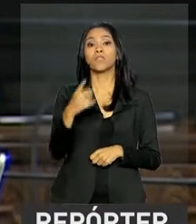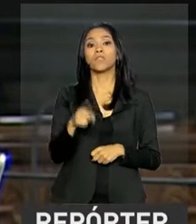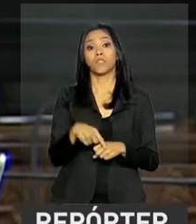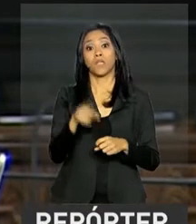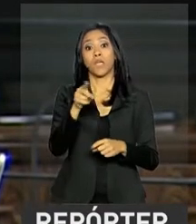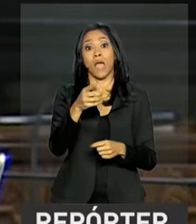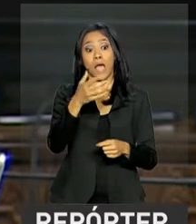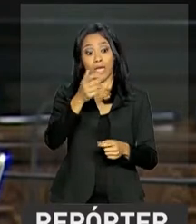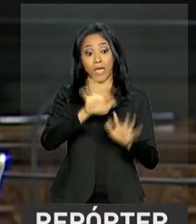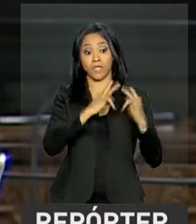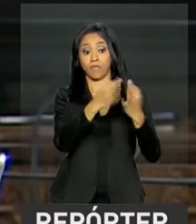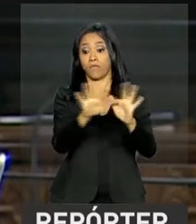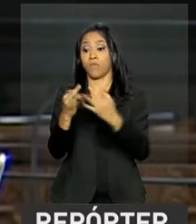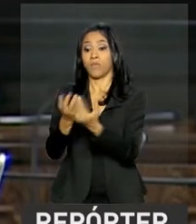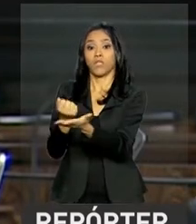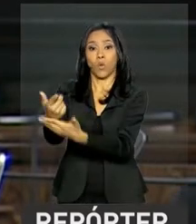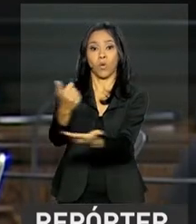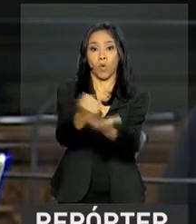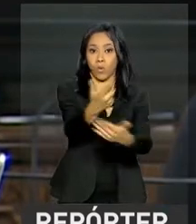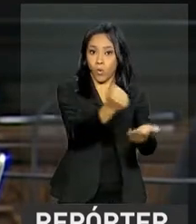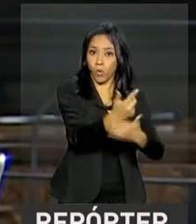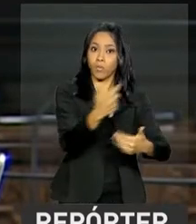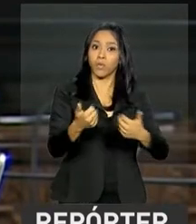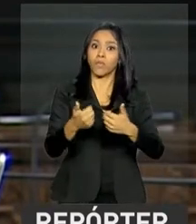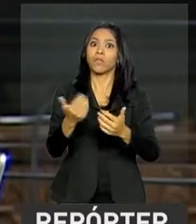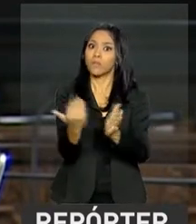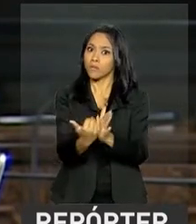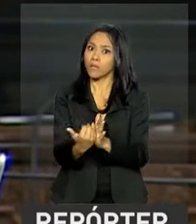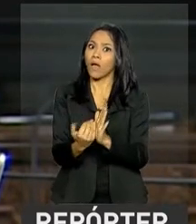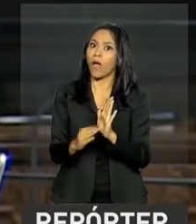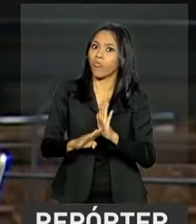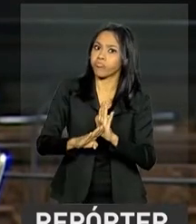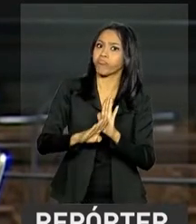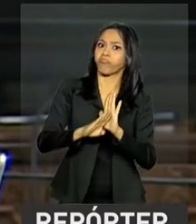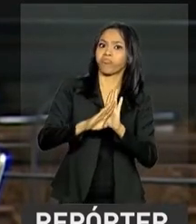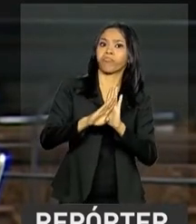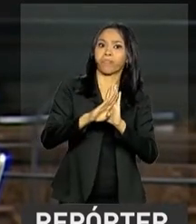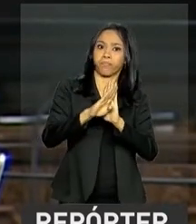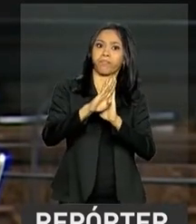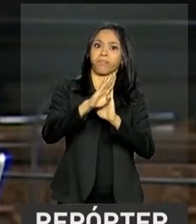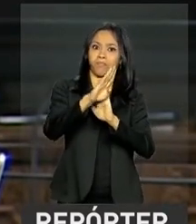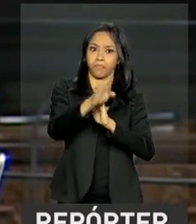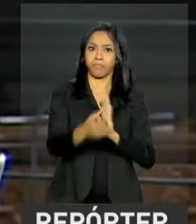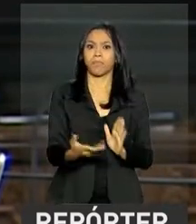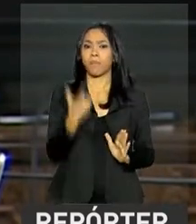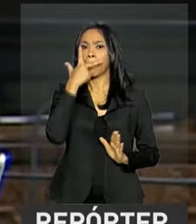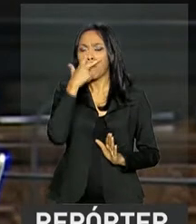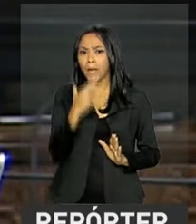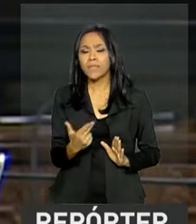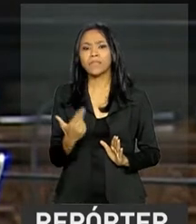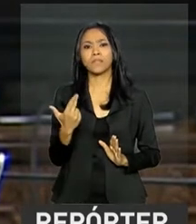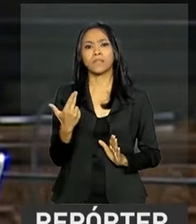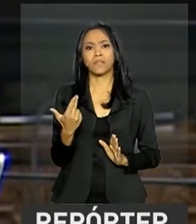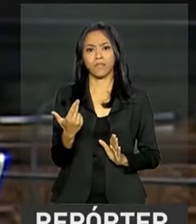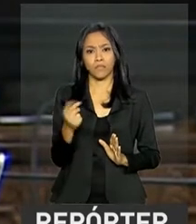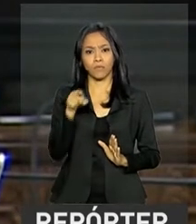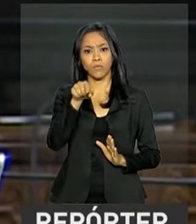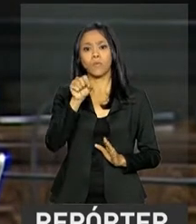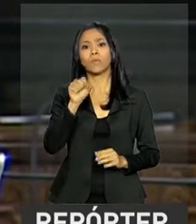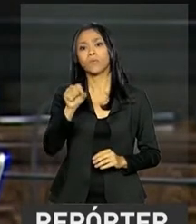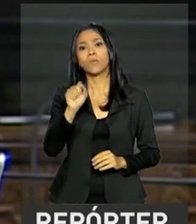pelas famílias de bens duráveis está crescendo juntamente mais ou menos parecido com o crescimento dos investimentos